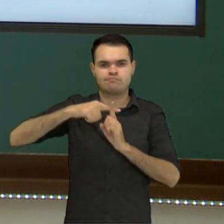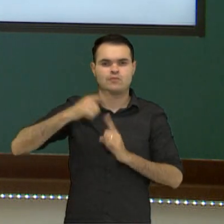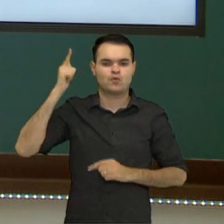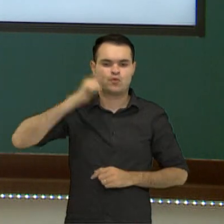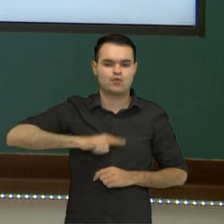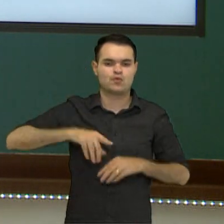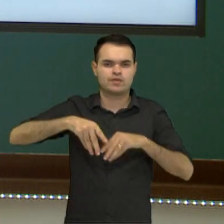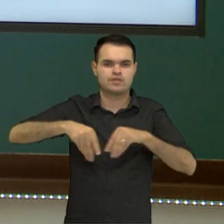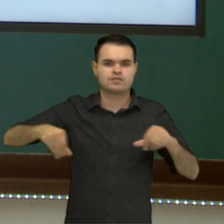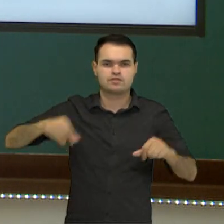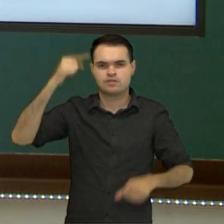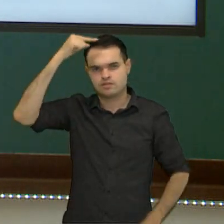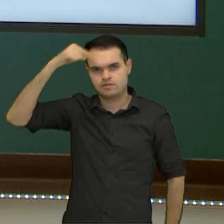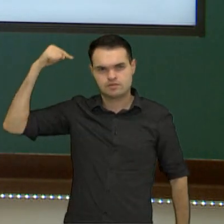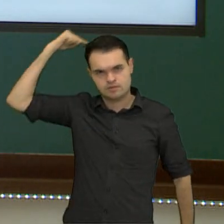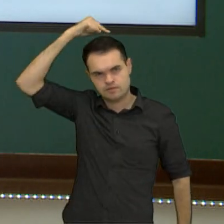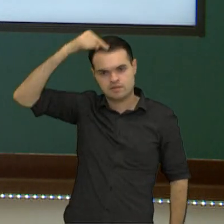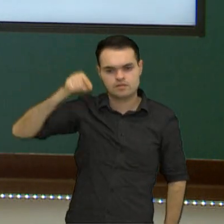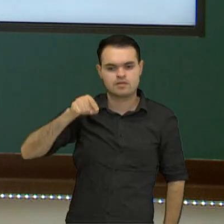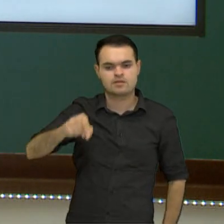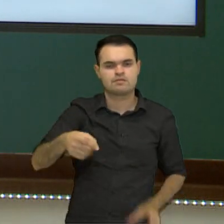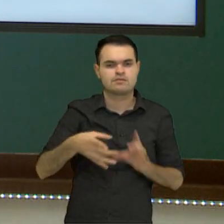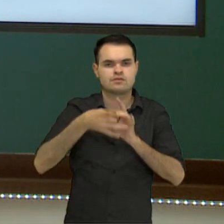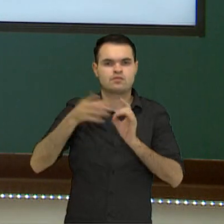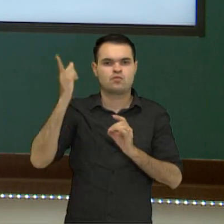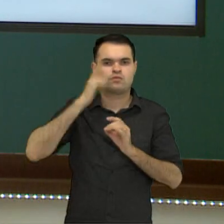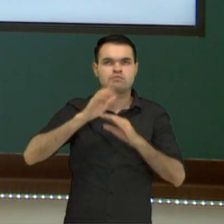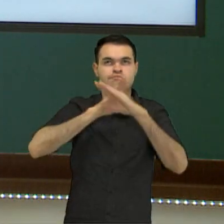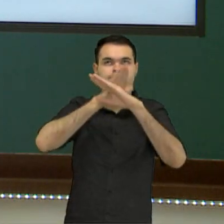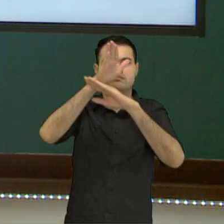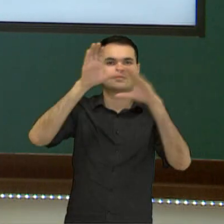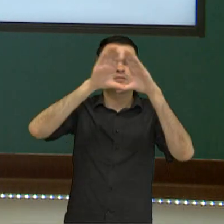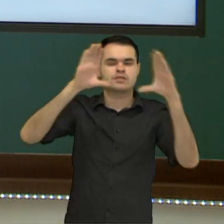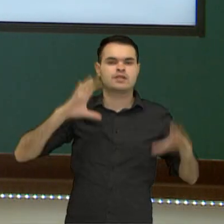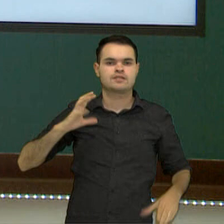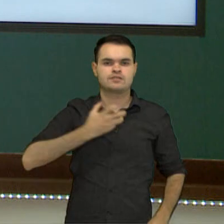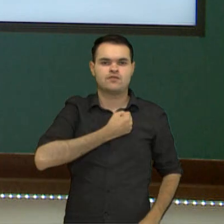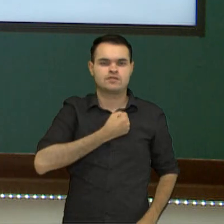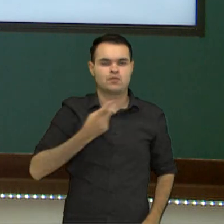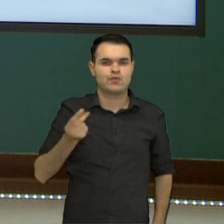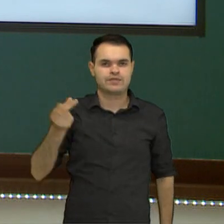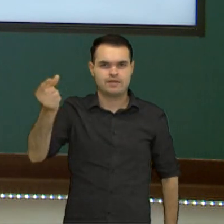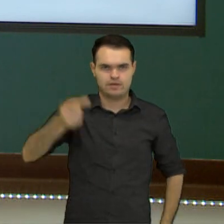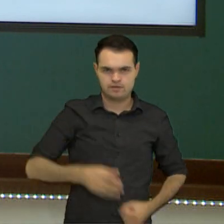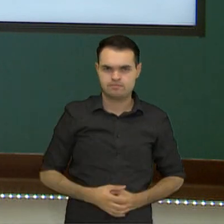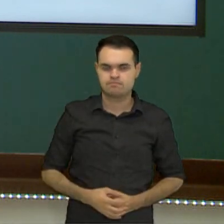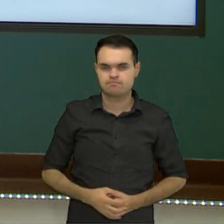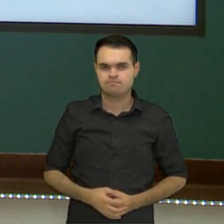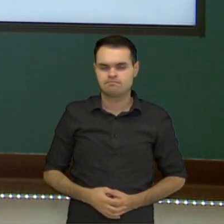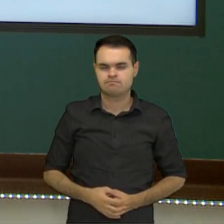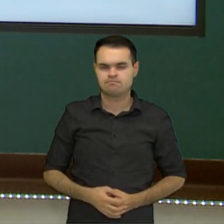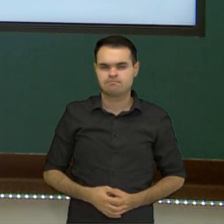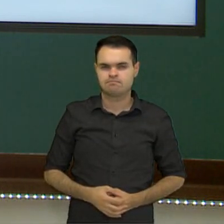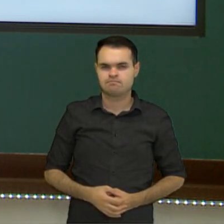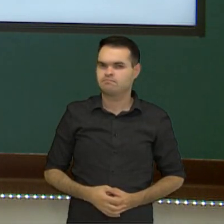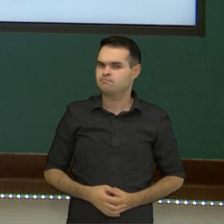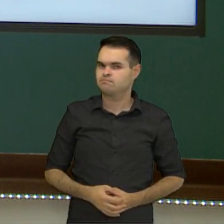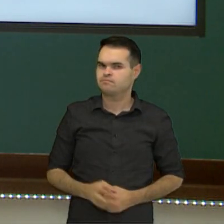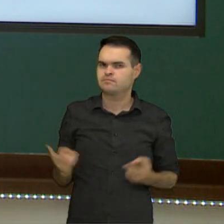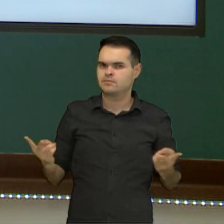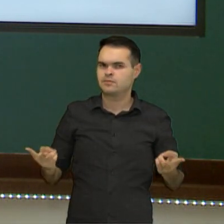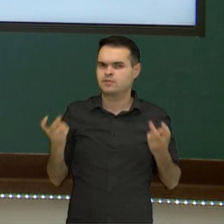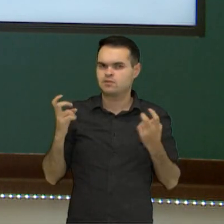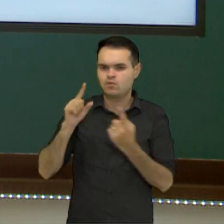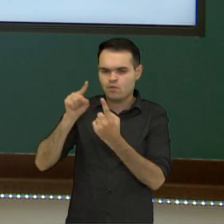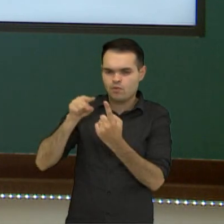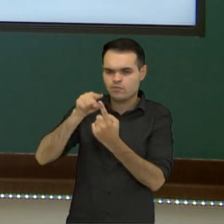reconquista da Terra Santa e com isso eles obteriam a salvação eterna. Então percebam que os